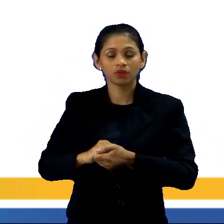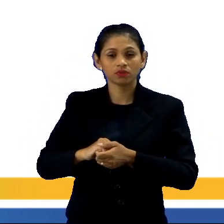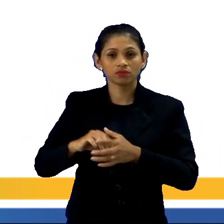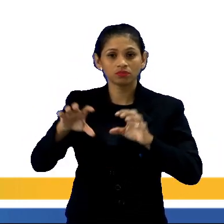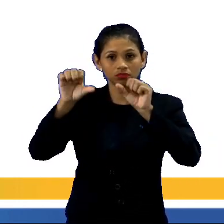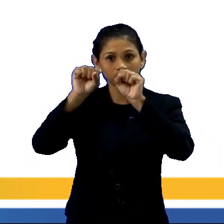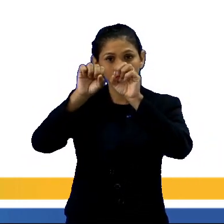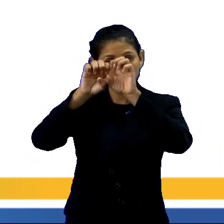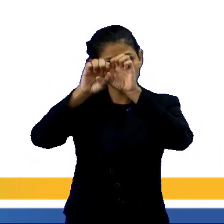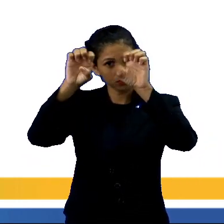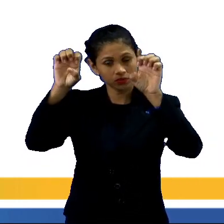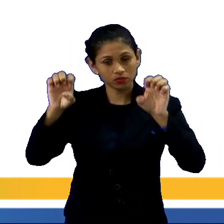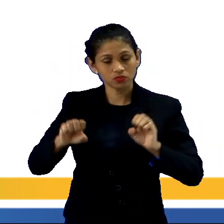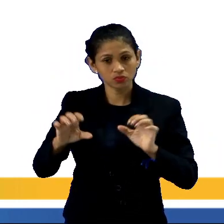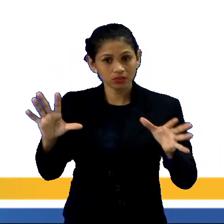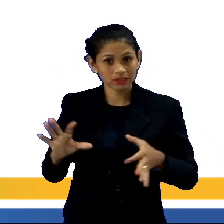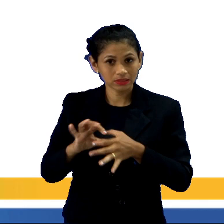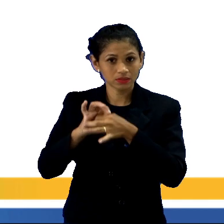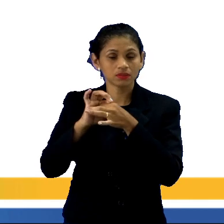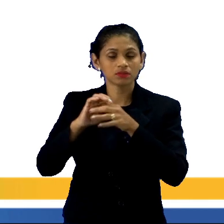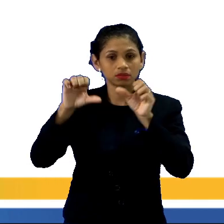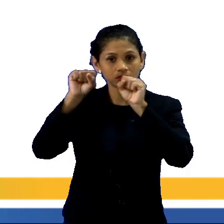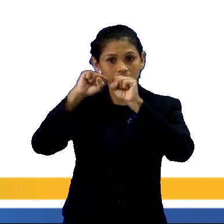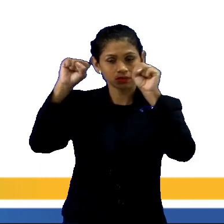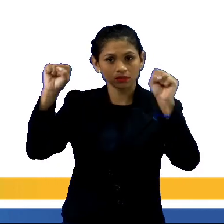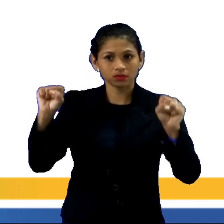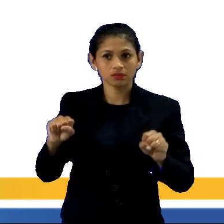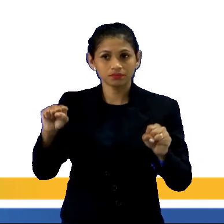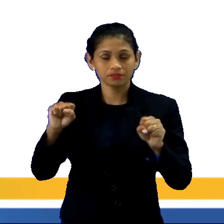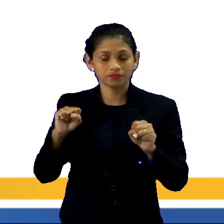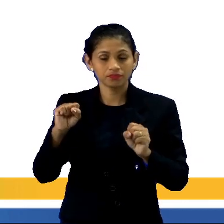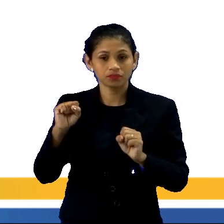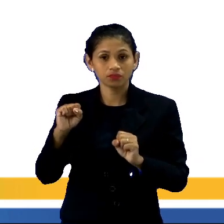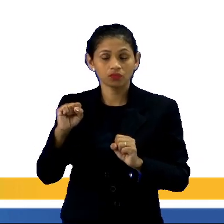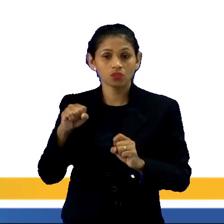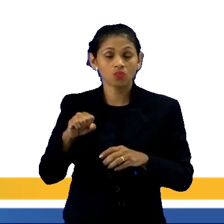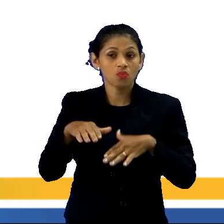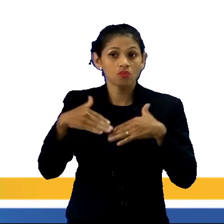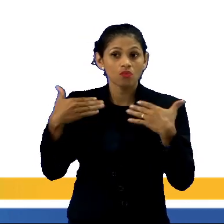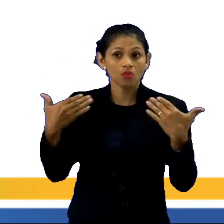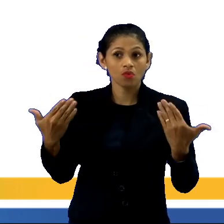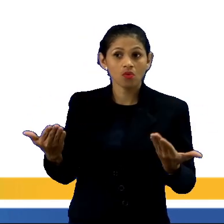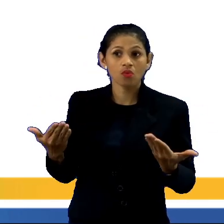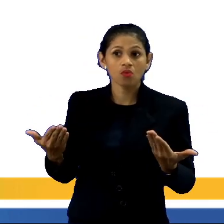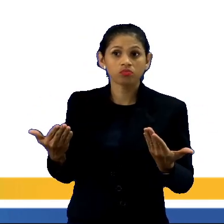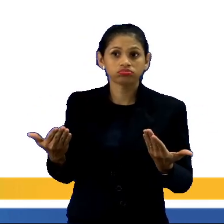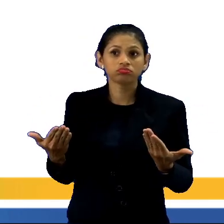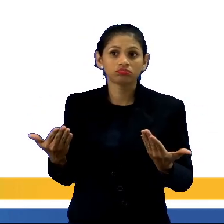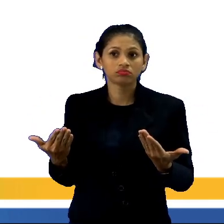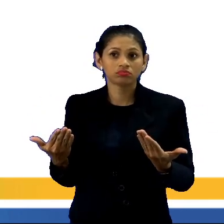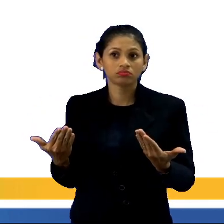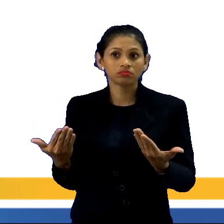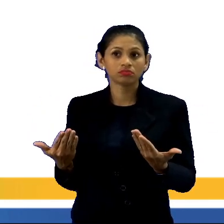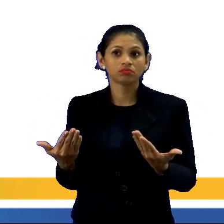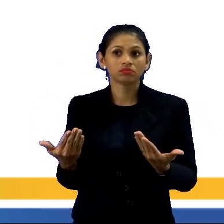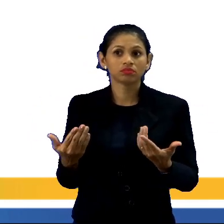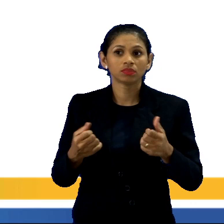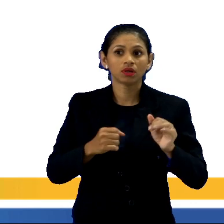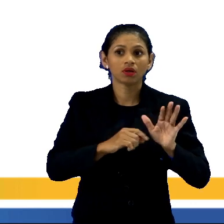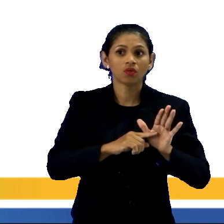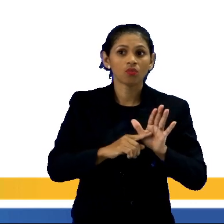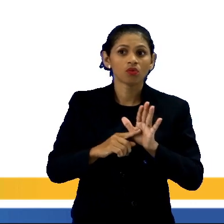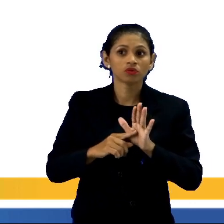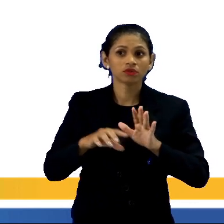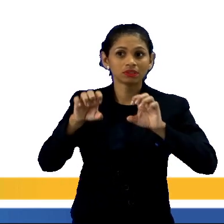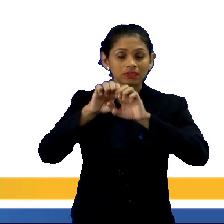estruturas ligadas a esse sistema. Indique a opção que respectivamente relaciona as estruturas aos sentidos. Letra A,